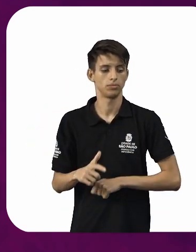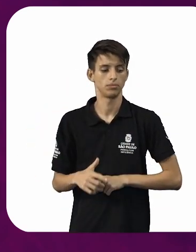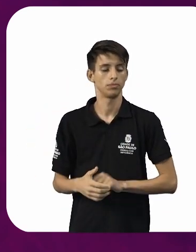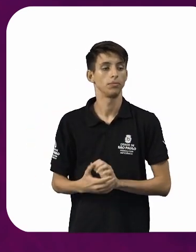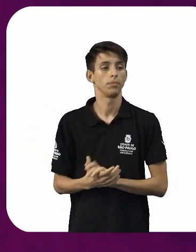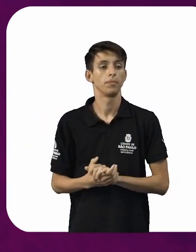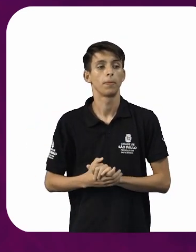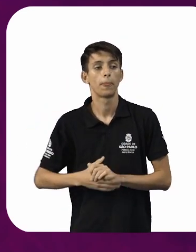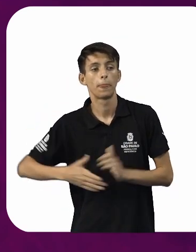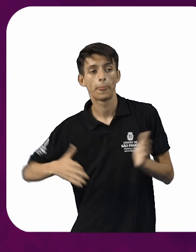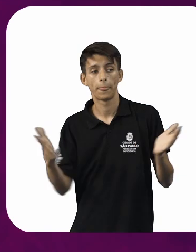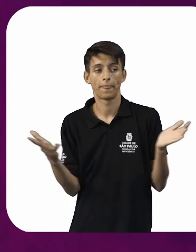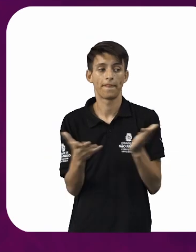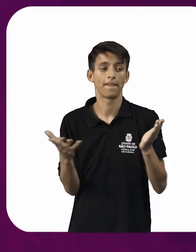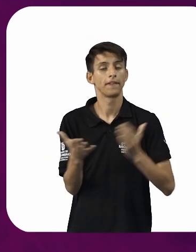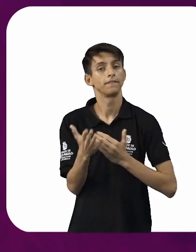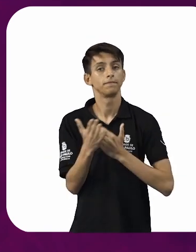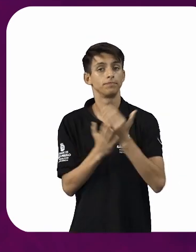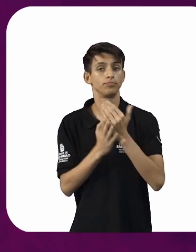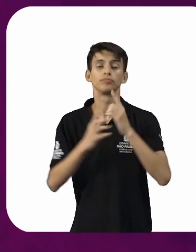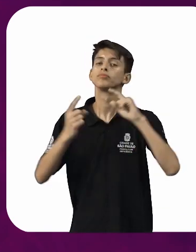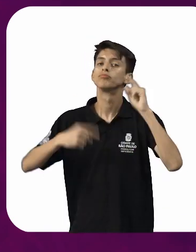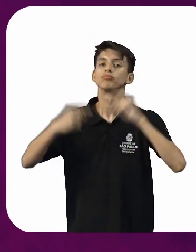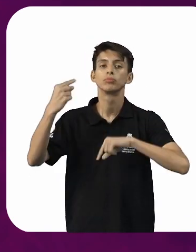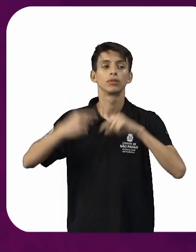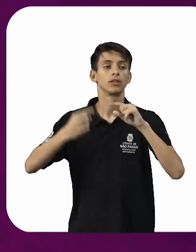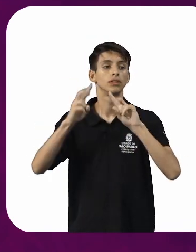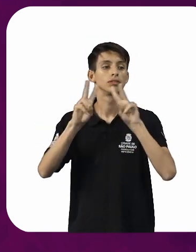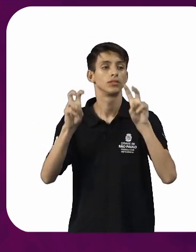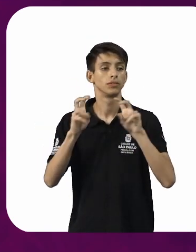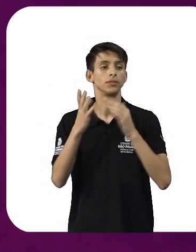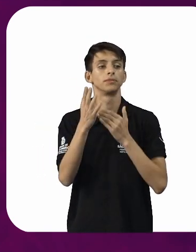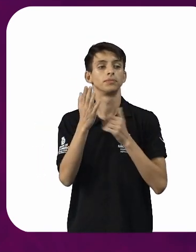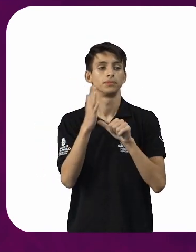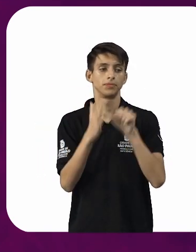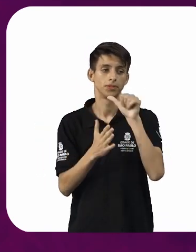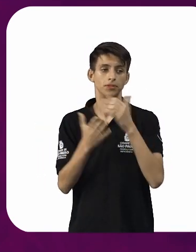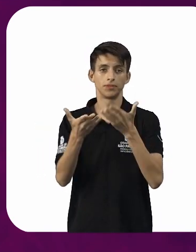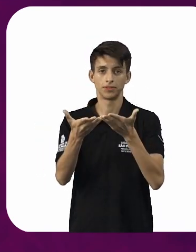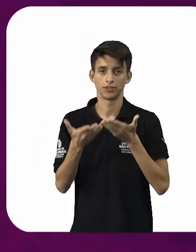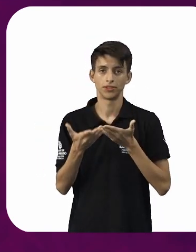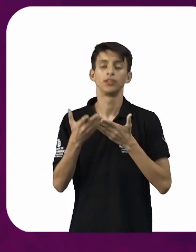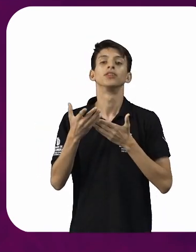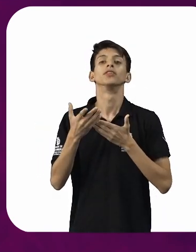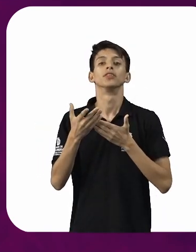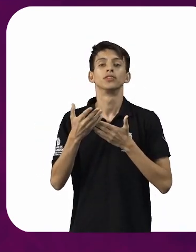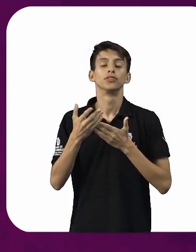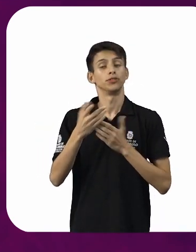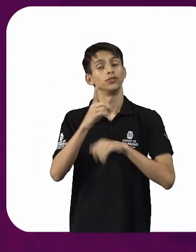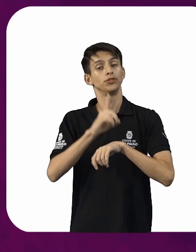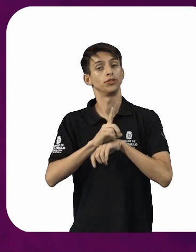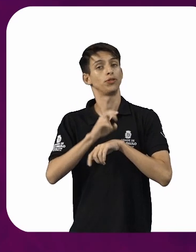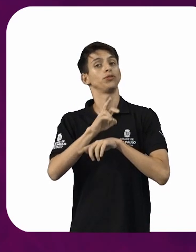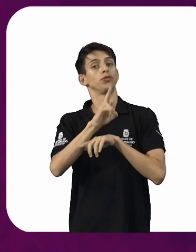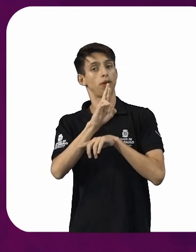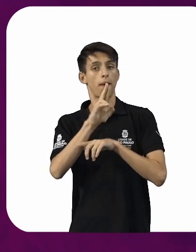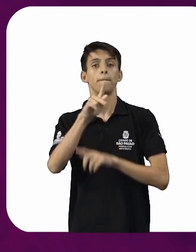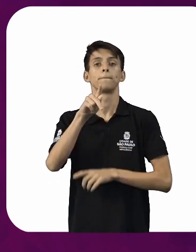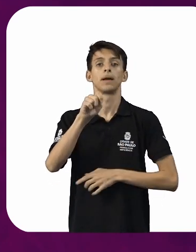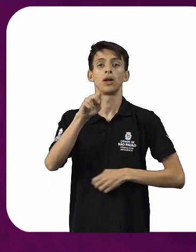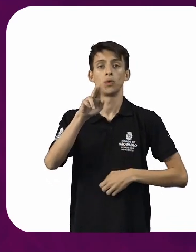Hoje vamos iniciar nosso ciclo de debates com nosso primeiro convidado, o Dr. Paulo